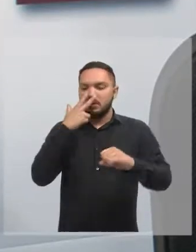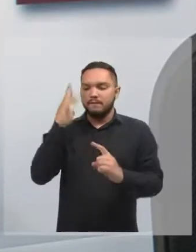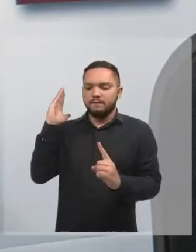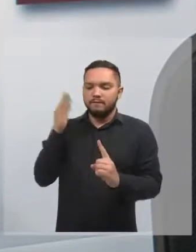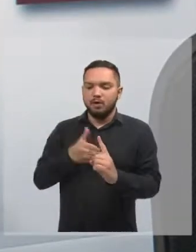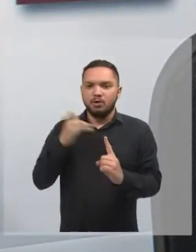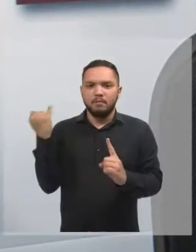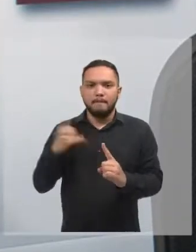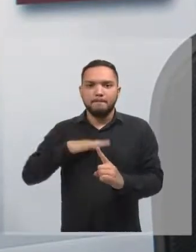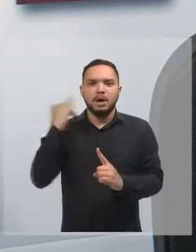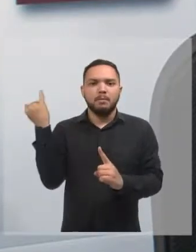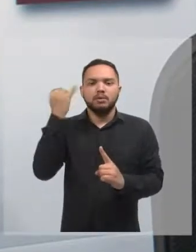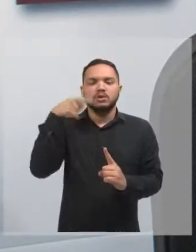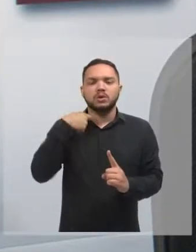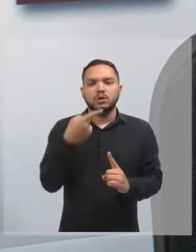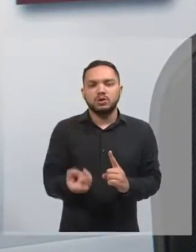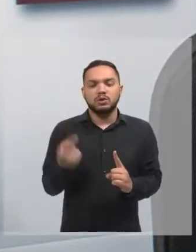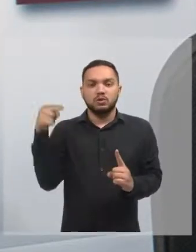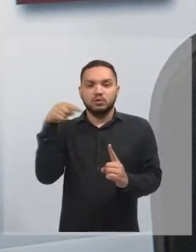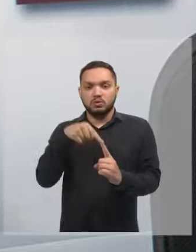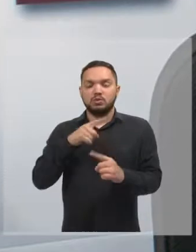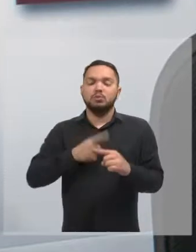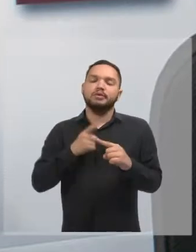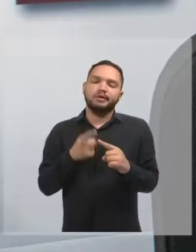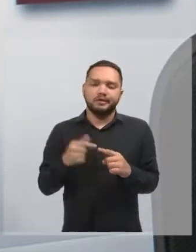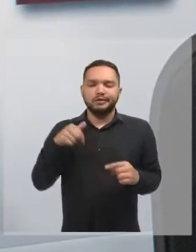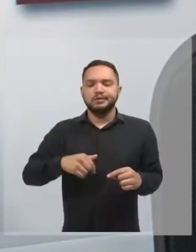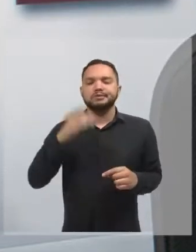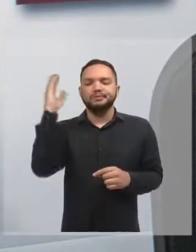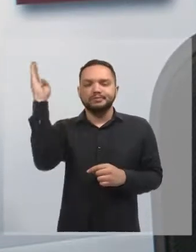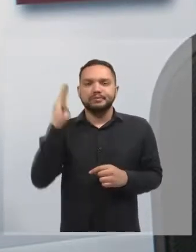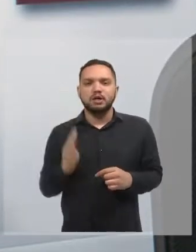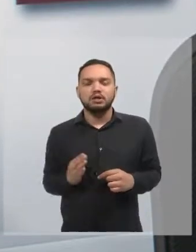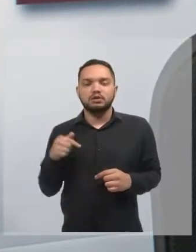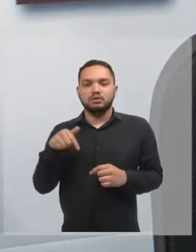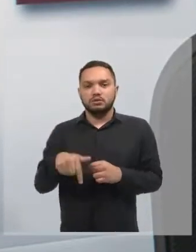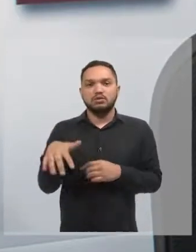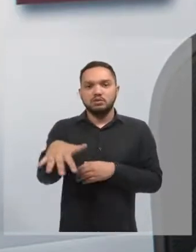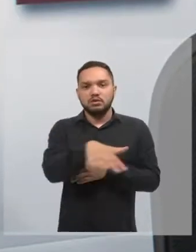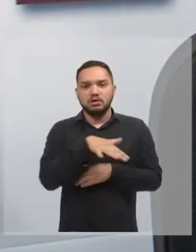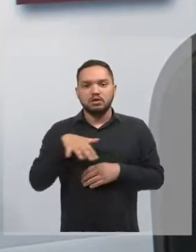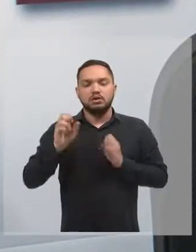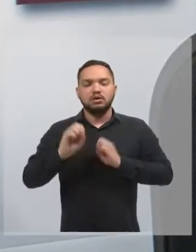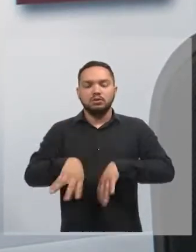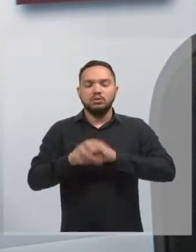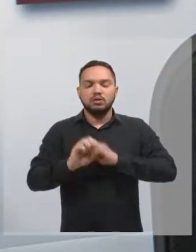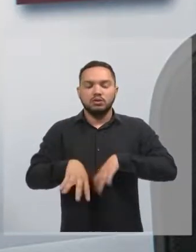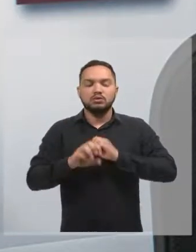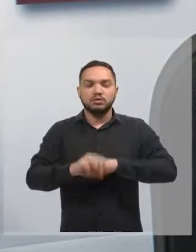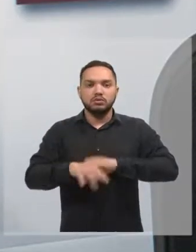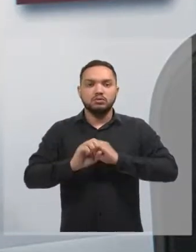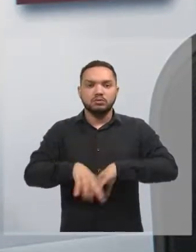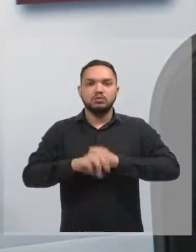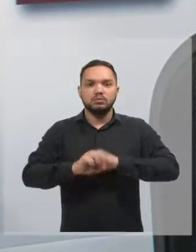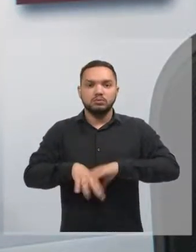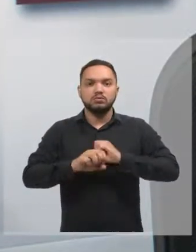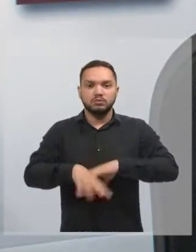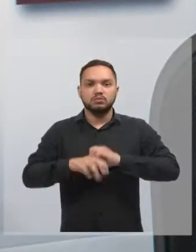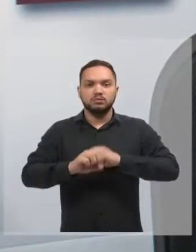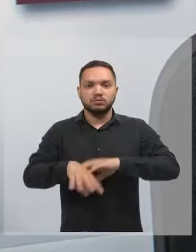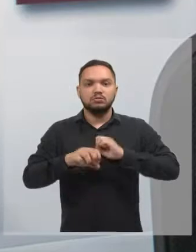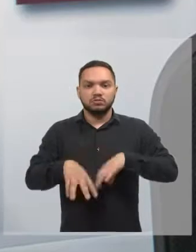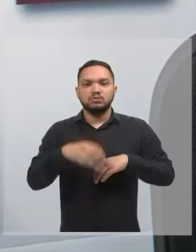ponto fundamental. Qual? Há muito tempo no Brasil, a área de educação, ela